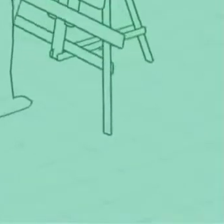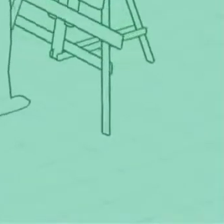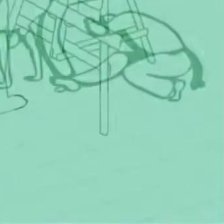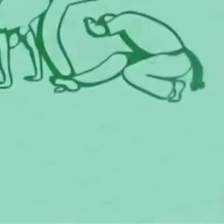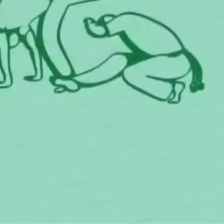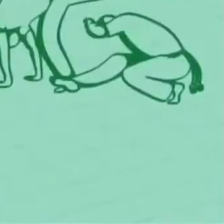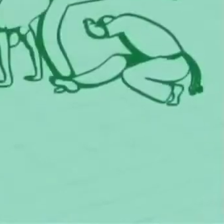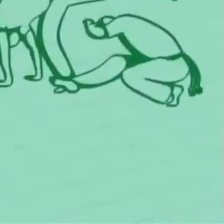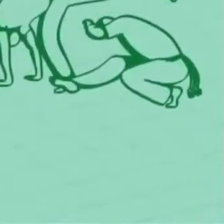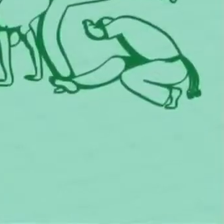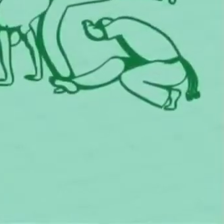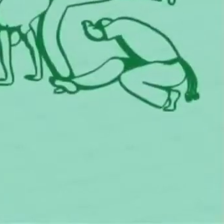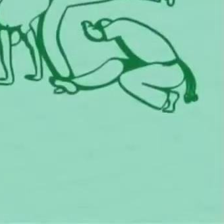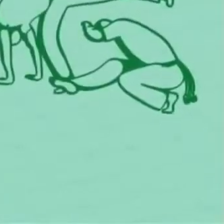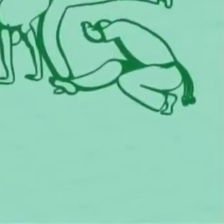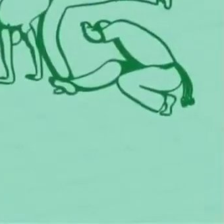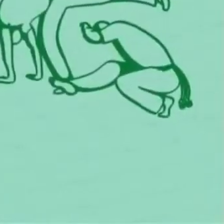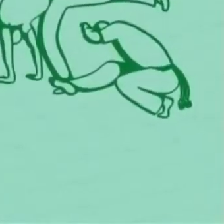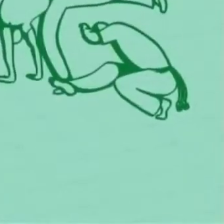o